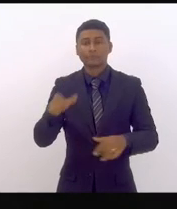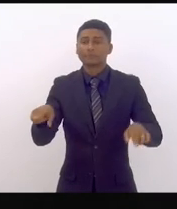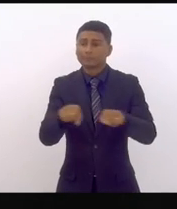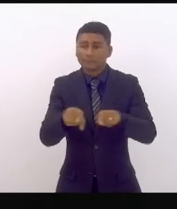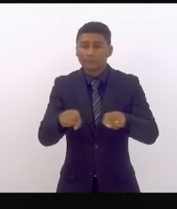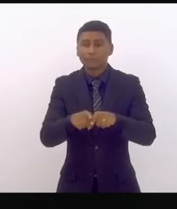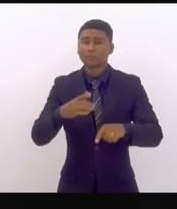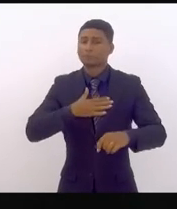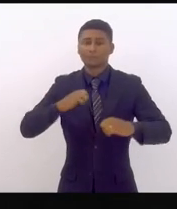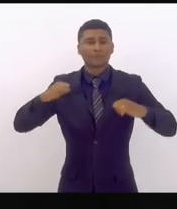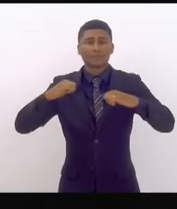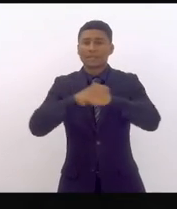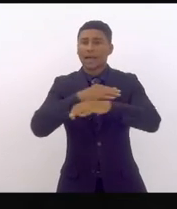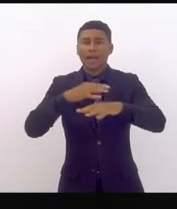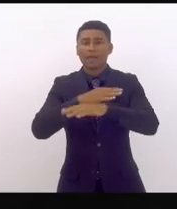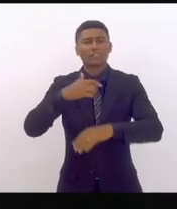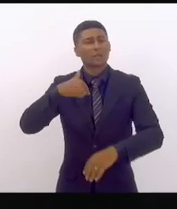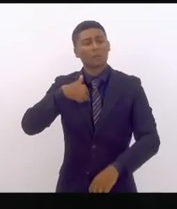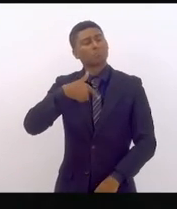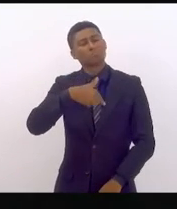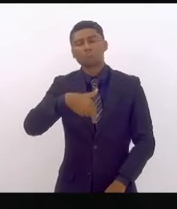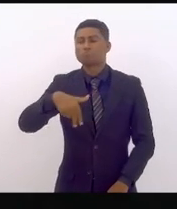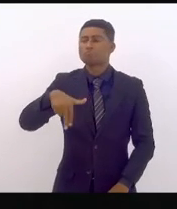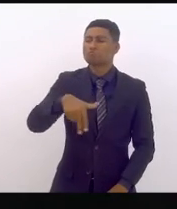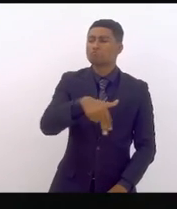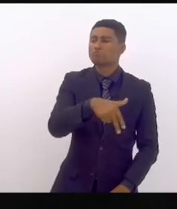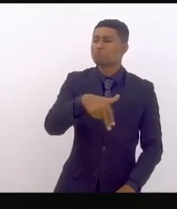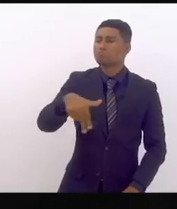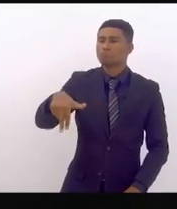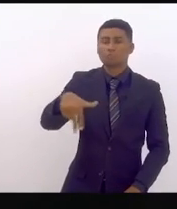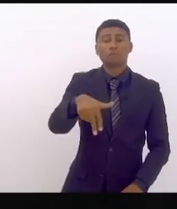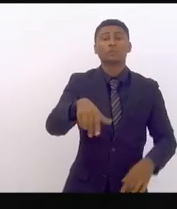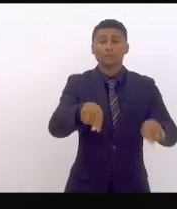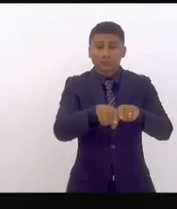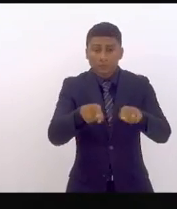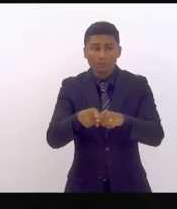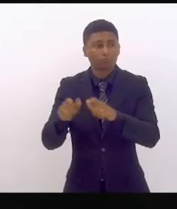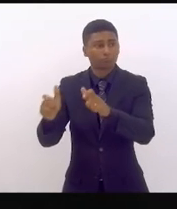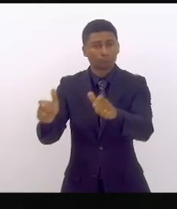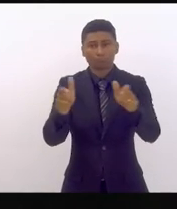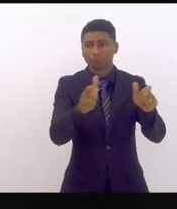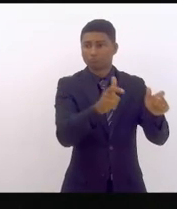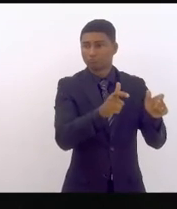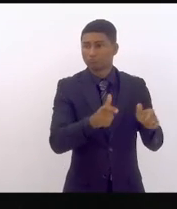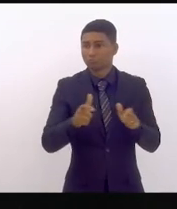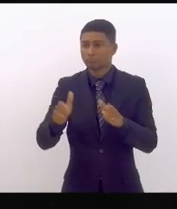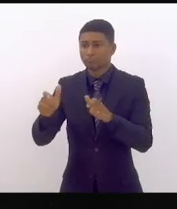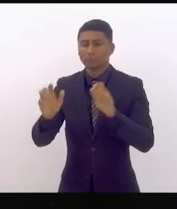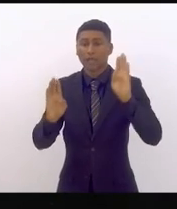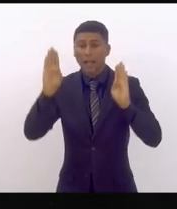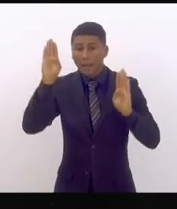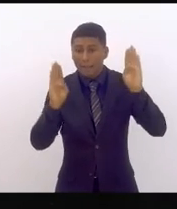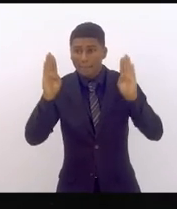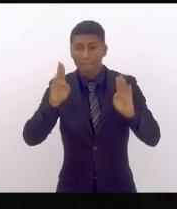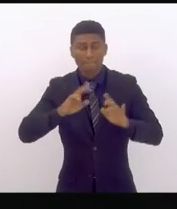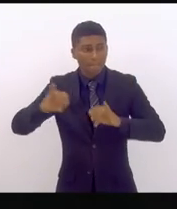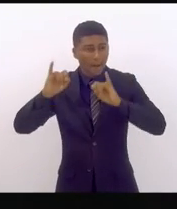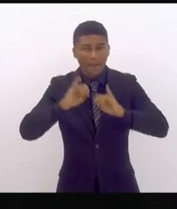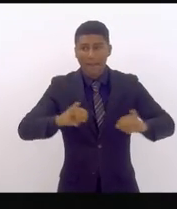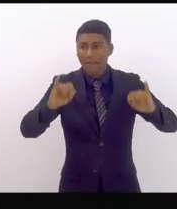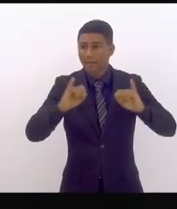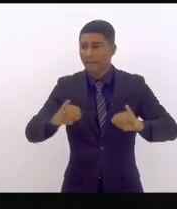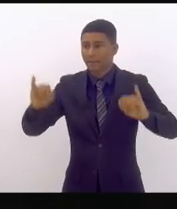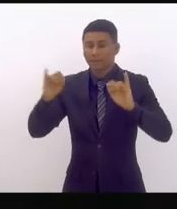na minha cidade graças a Deus fazendo a minha corrida eleitoral com muitas propostas com muitas